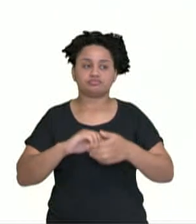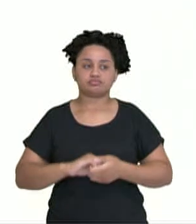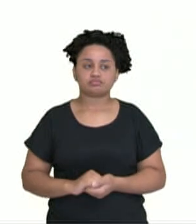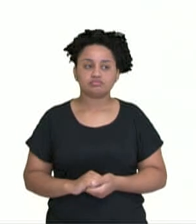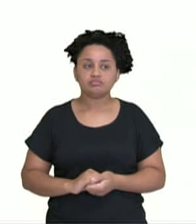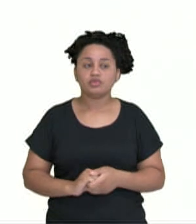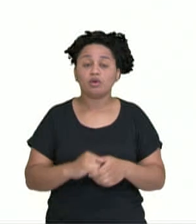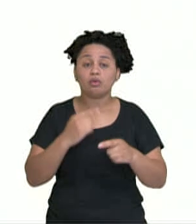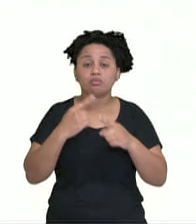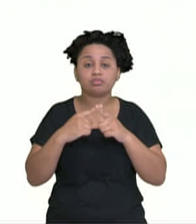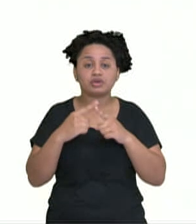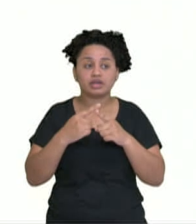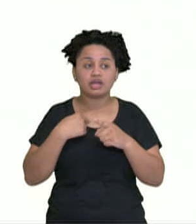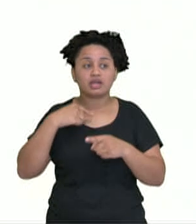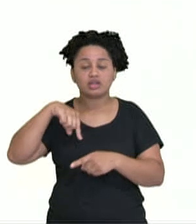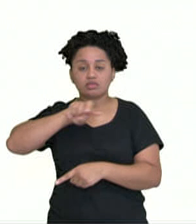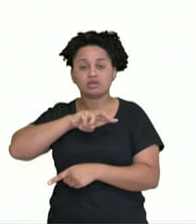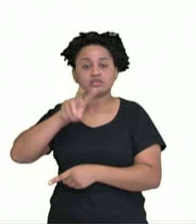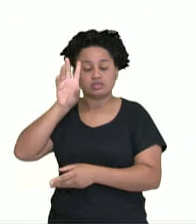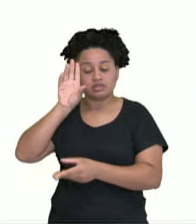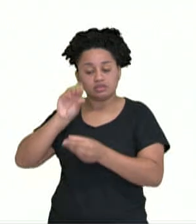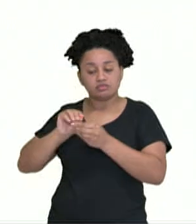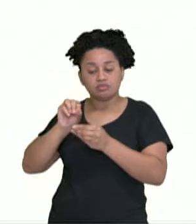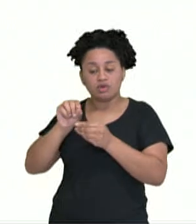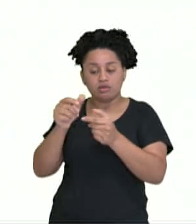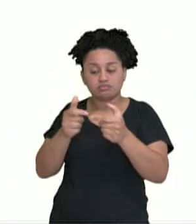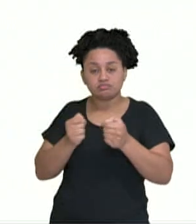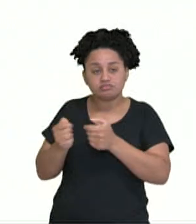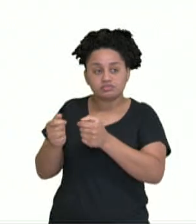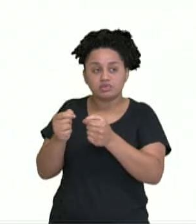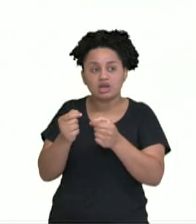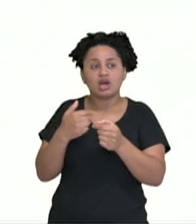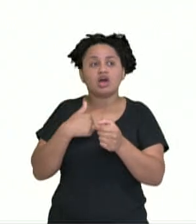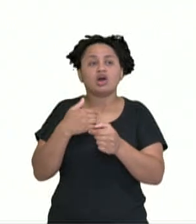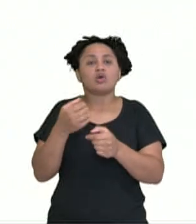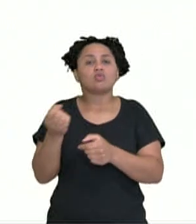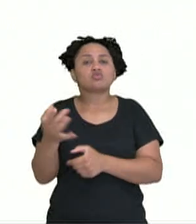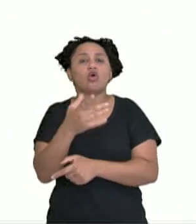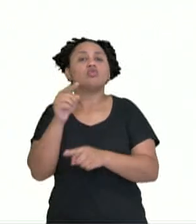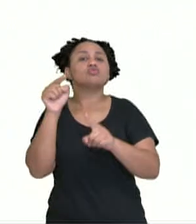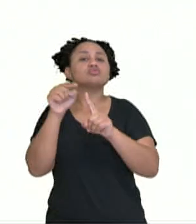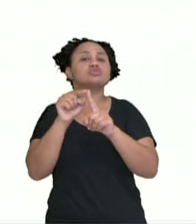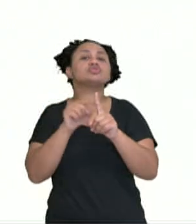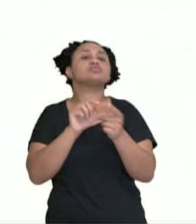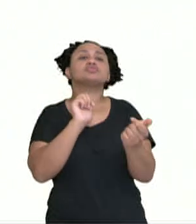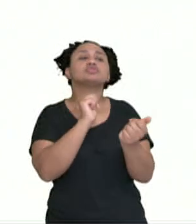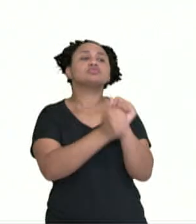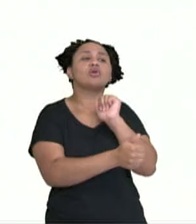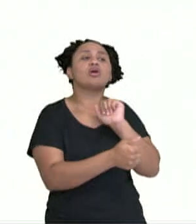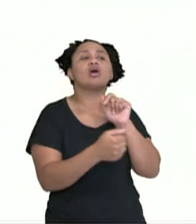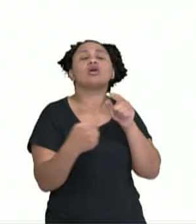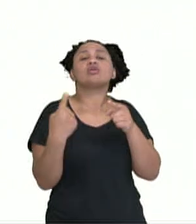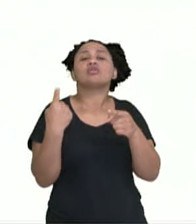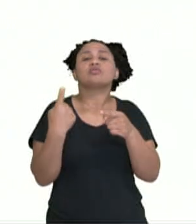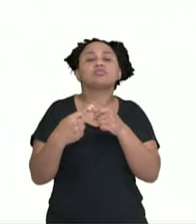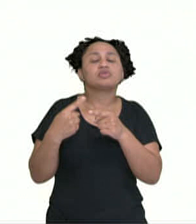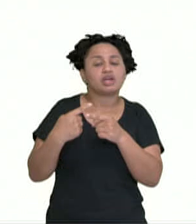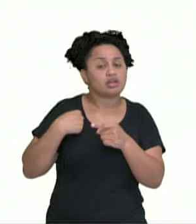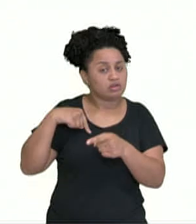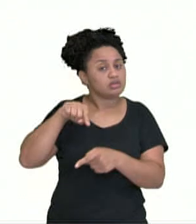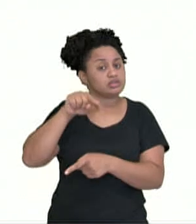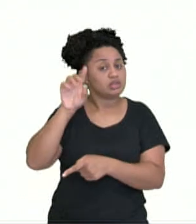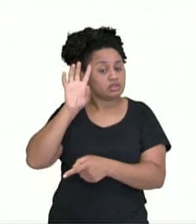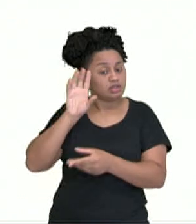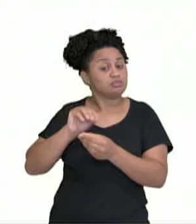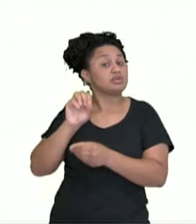que entendemos os esportes eletrônicos como um novo tipo de esporte? O que faz a gente entender que sim,